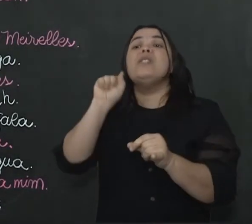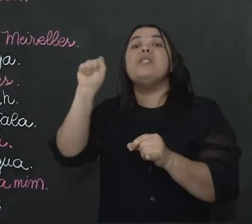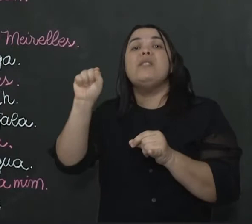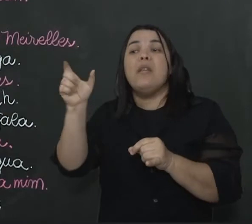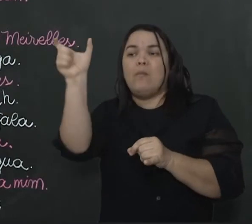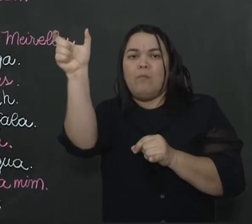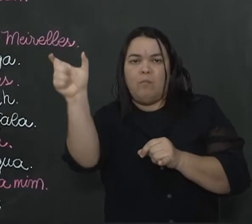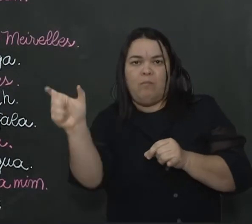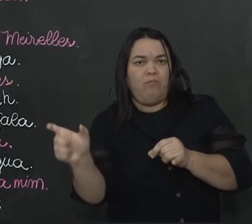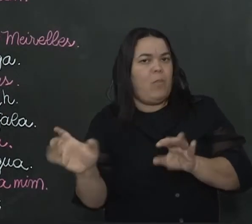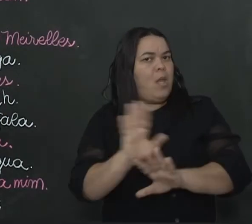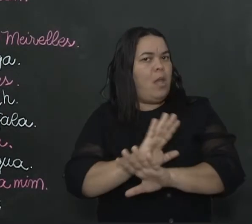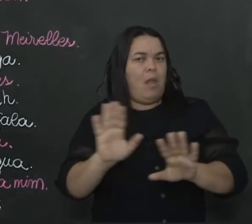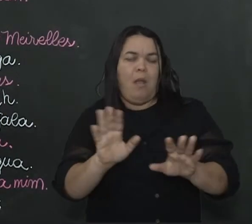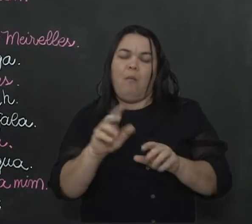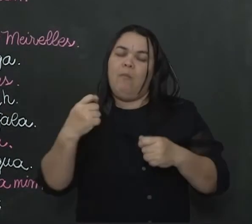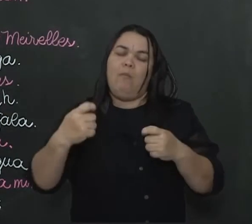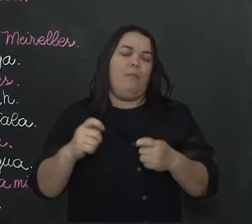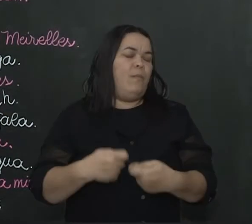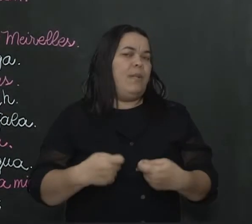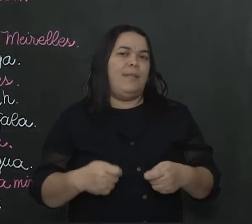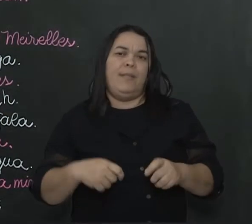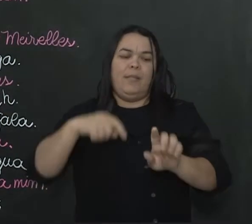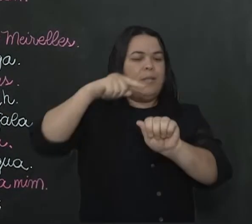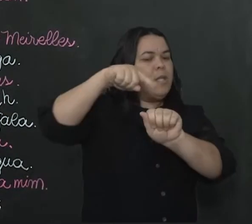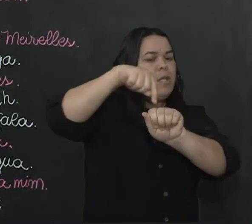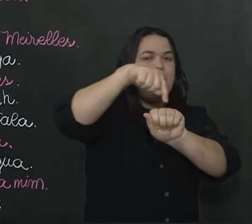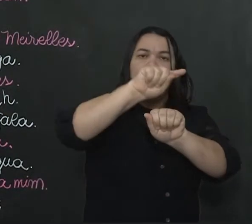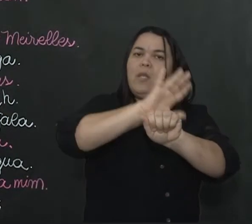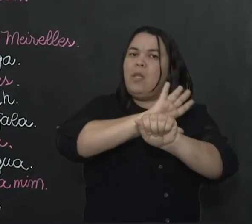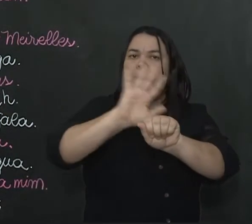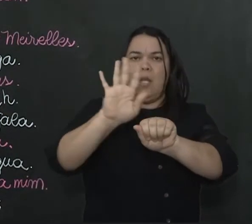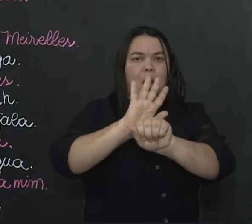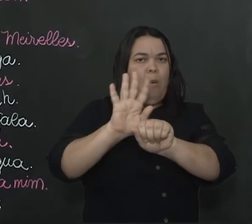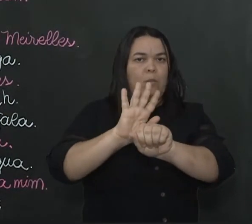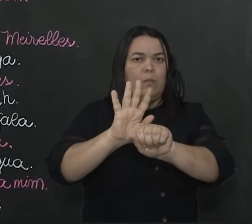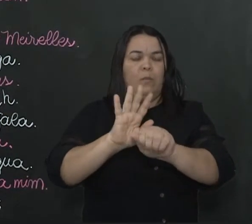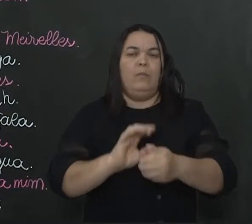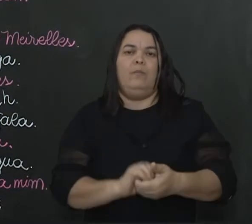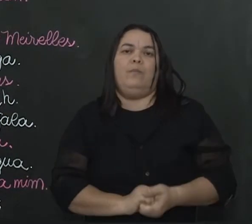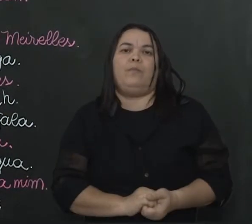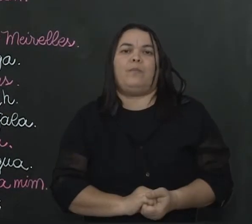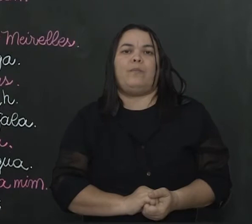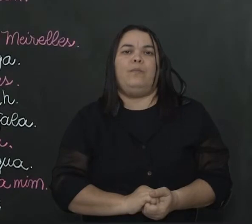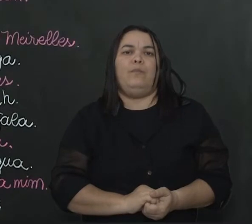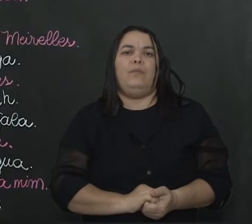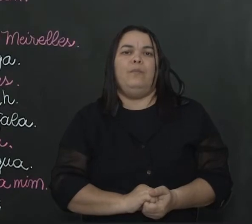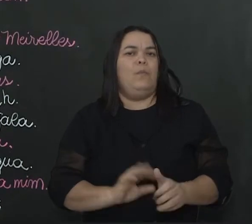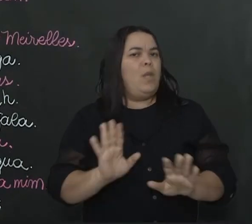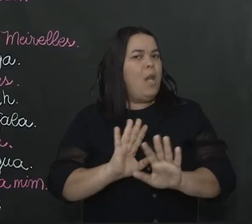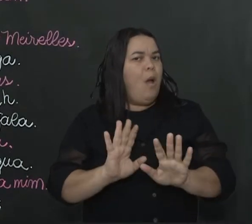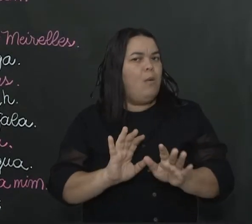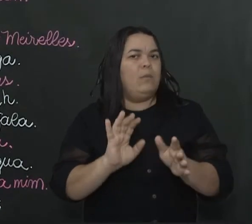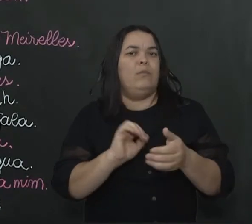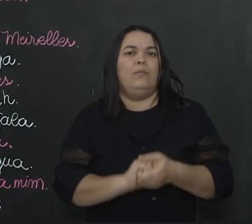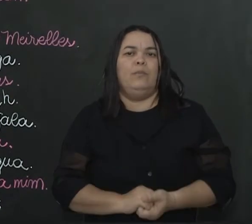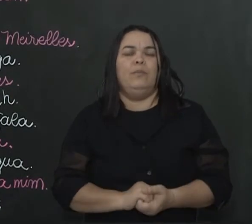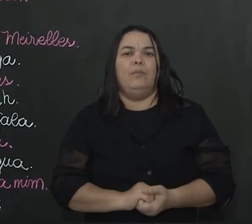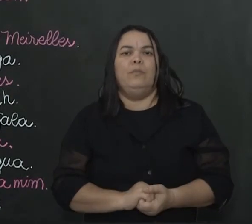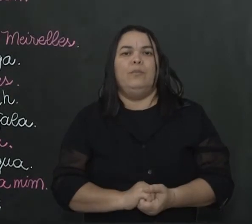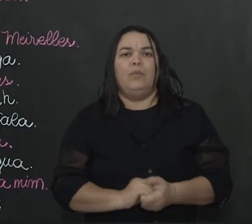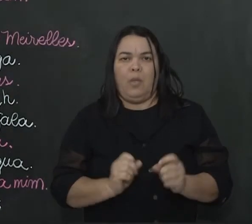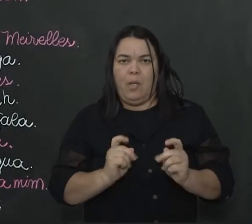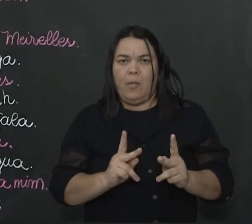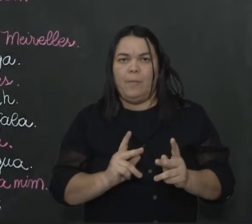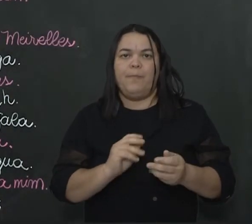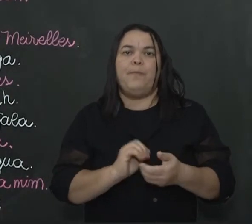Miguel não pede o artigo a, logo a gente não escreve, não indica essa ocorrência. Esse fenômeno da crase não acontece nesse momento,